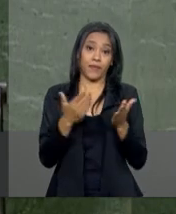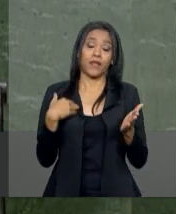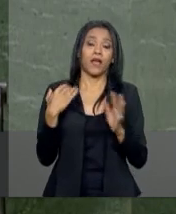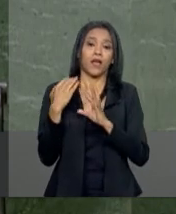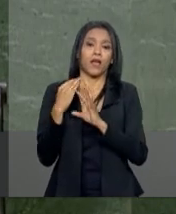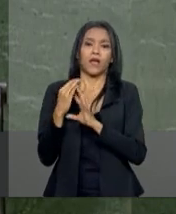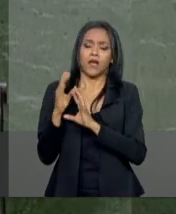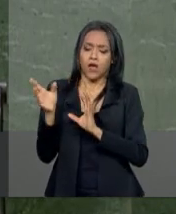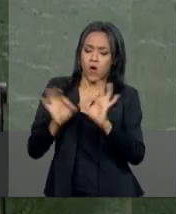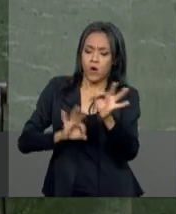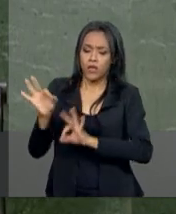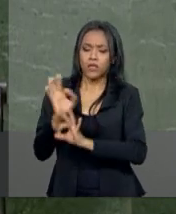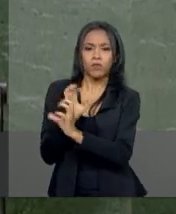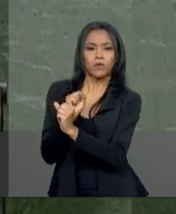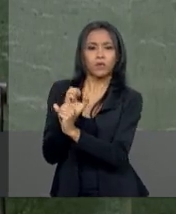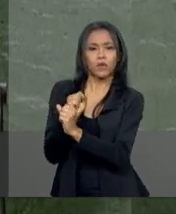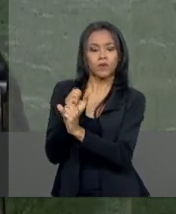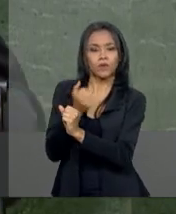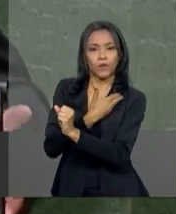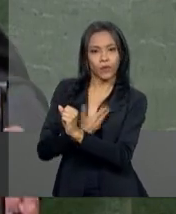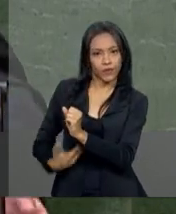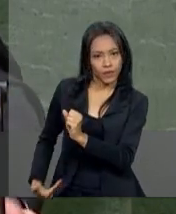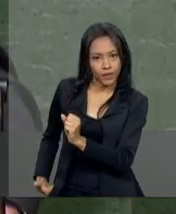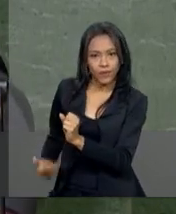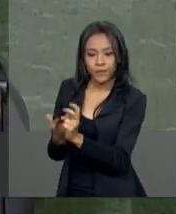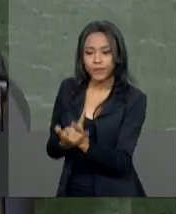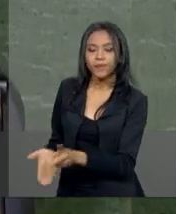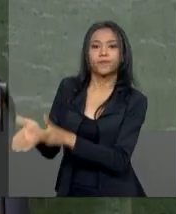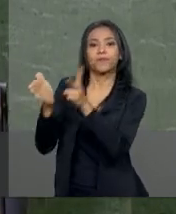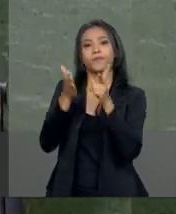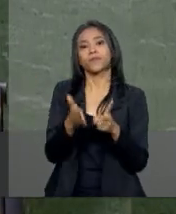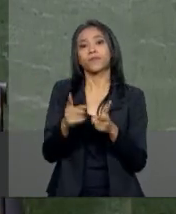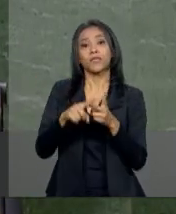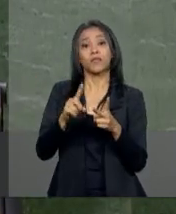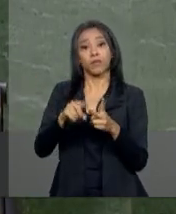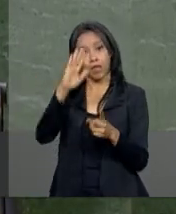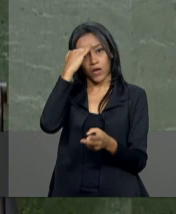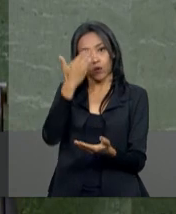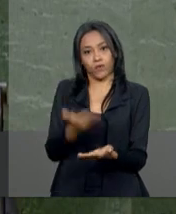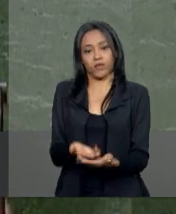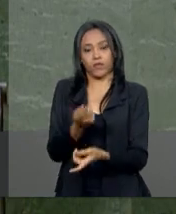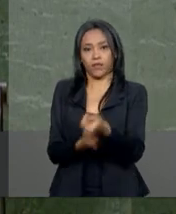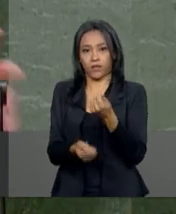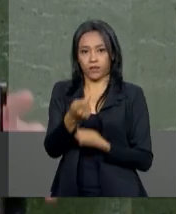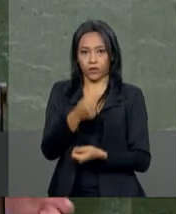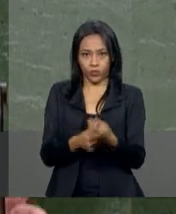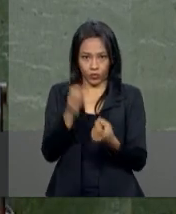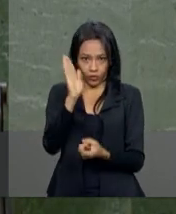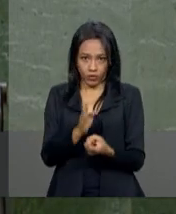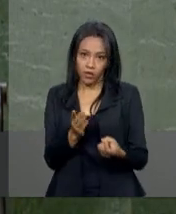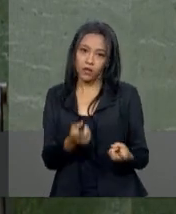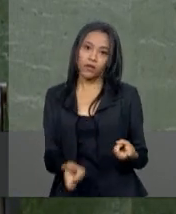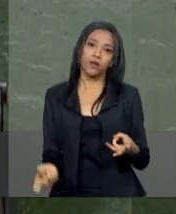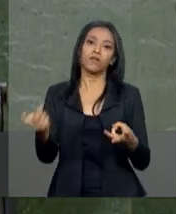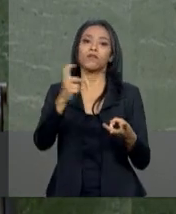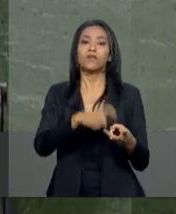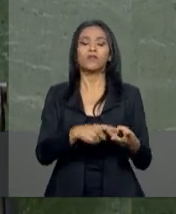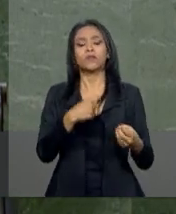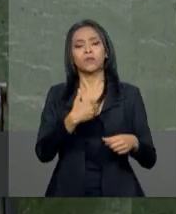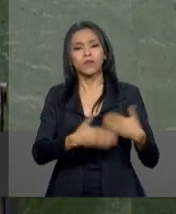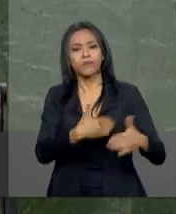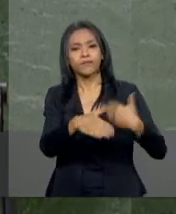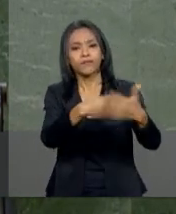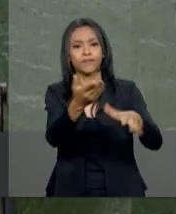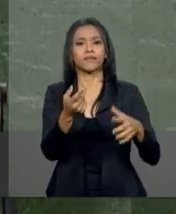públicas em trajetória responsável e restauramos a credibilidade da economia voltamos a crescer e gerar